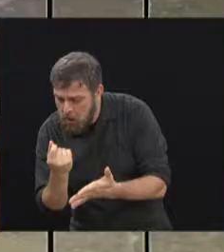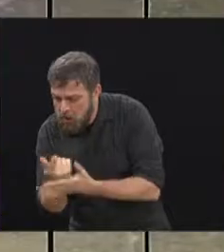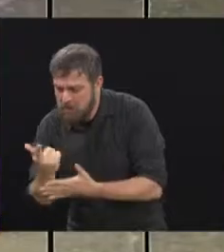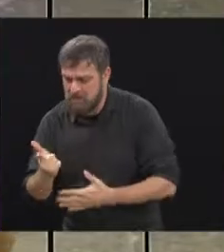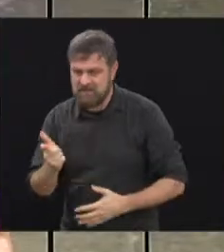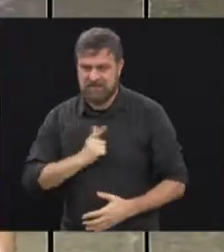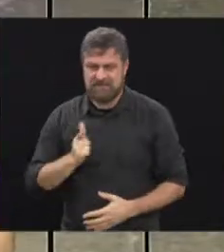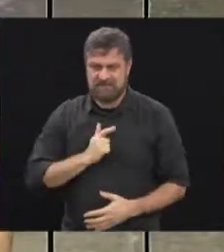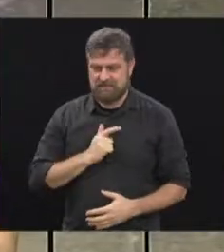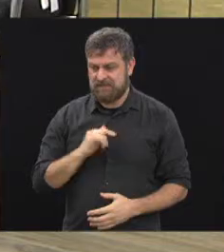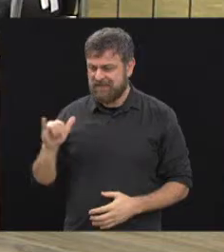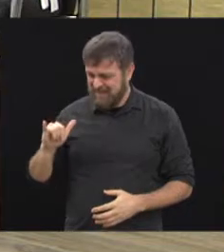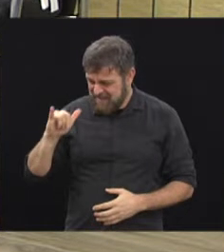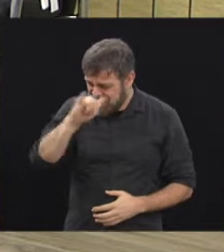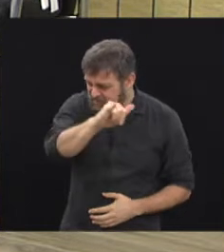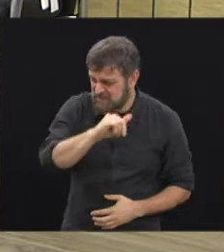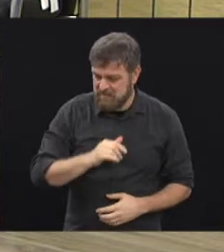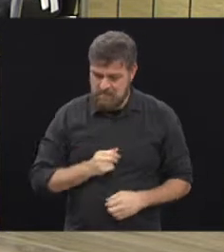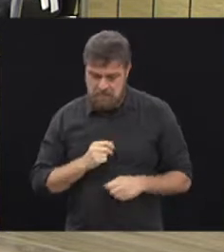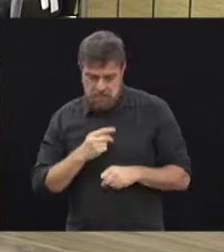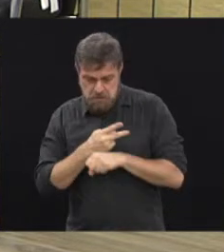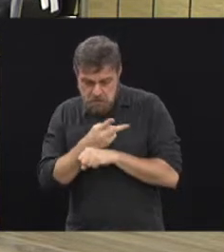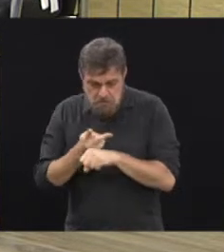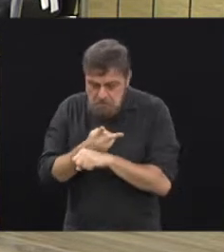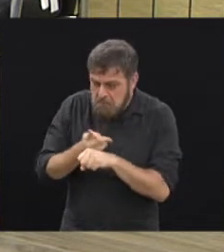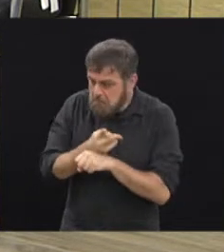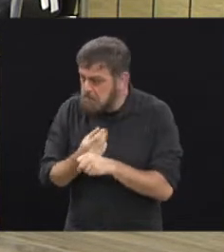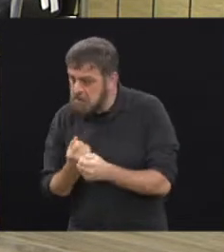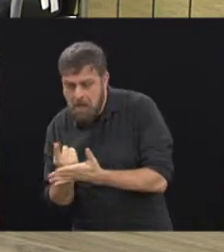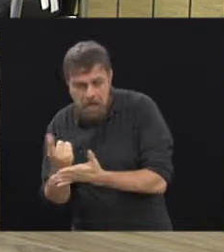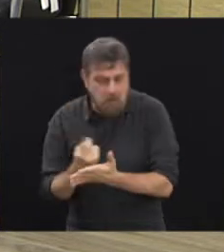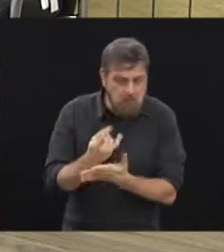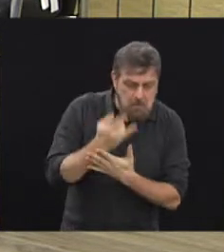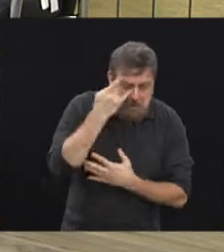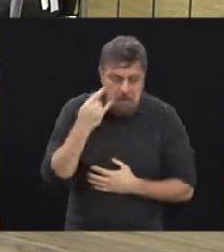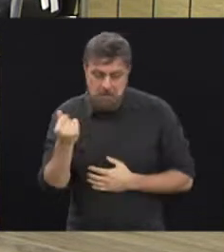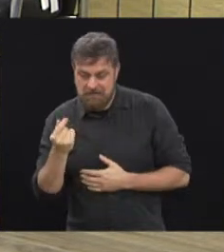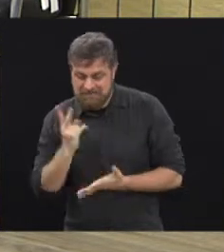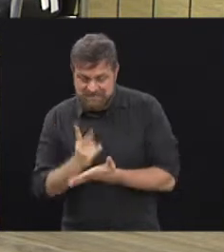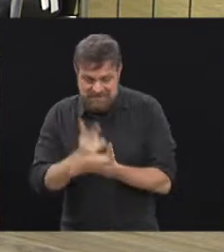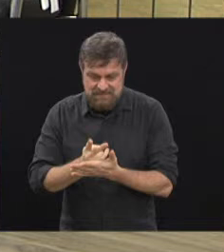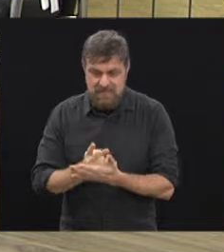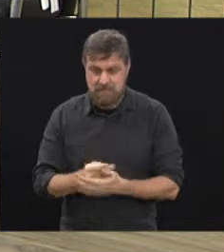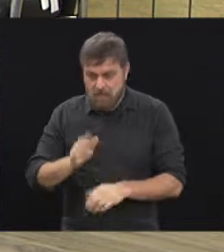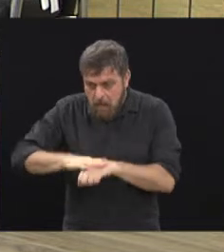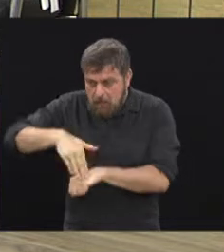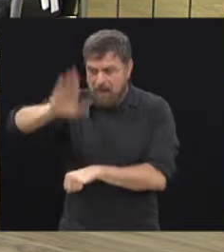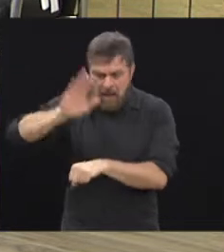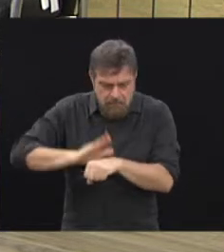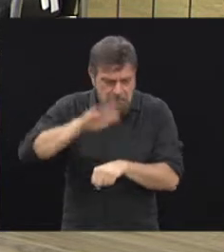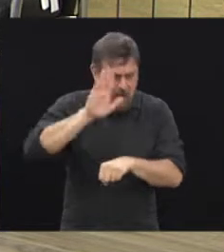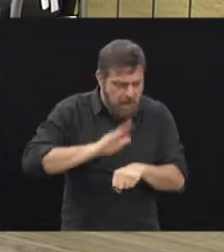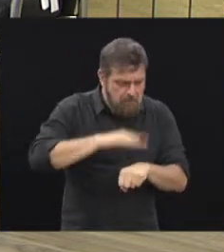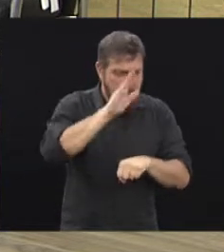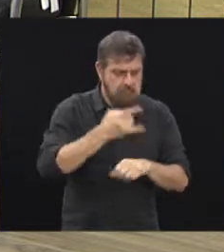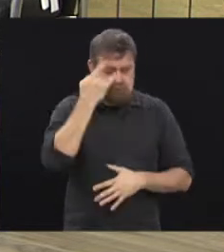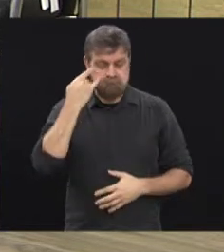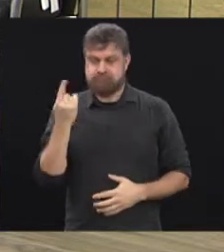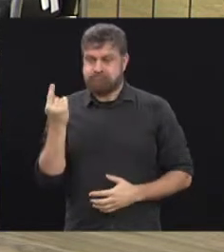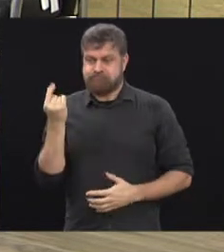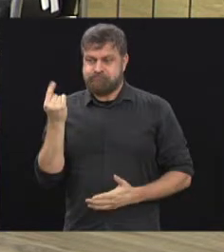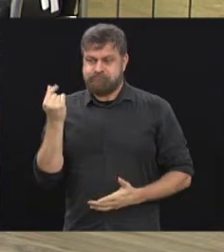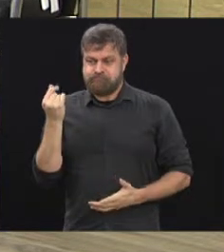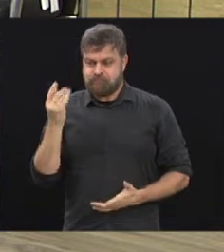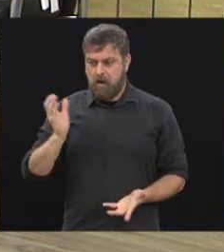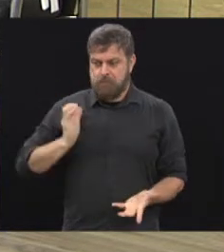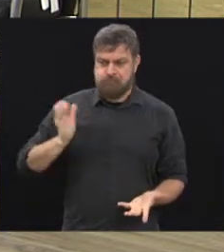bagagem, não só em viagem, mas dentro de casa. E querendo sempre mais, é o consumismo solto aí